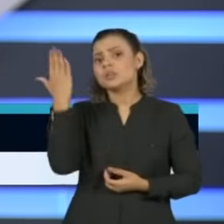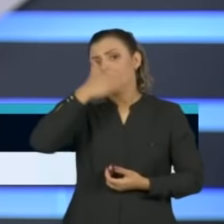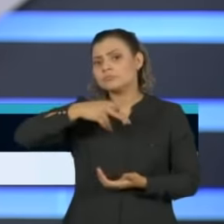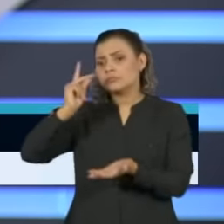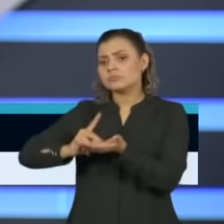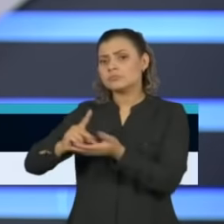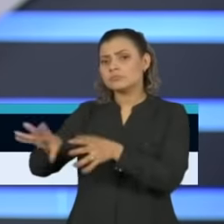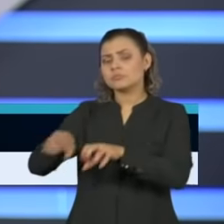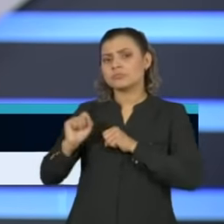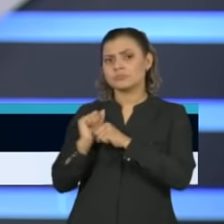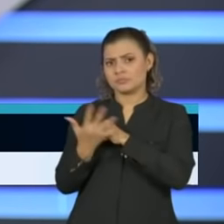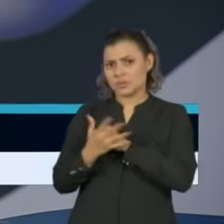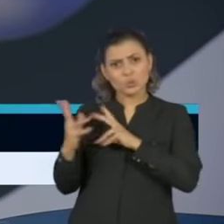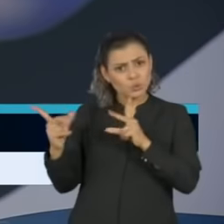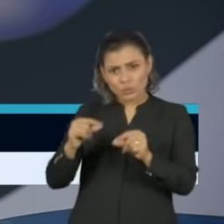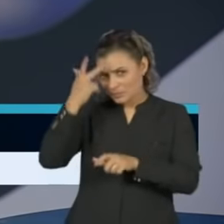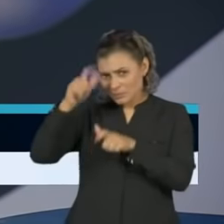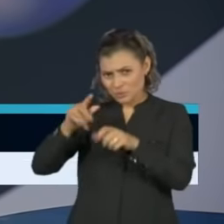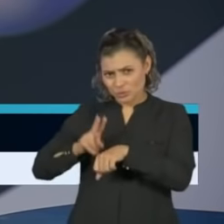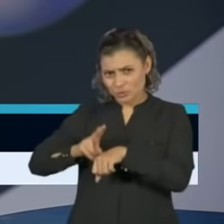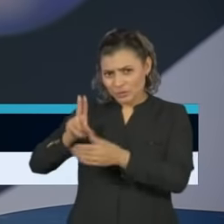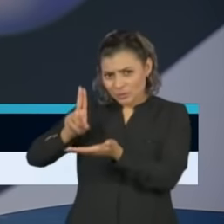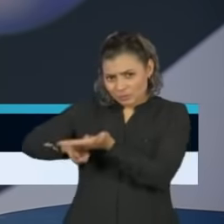tantas pessoas em hospitais?